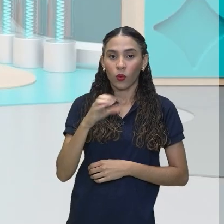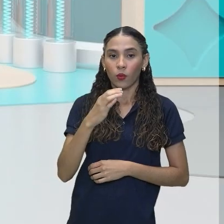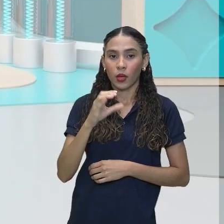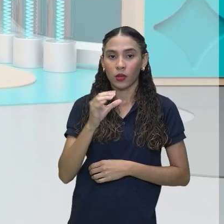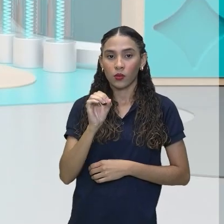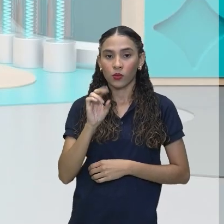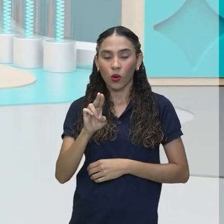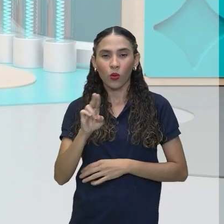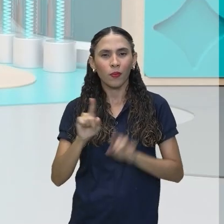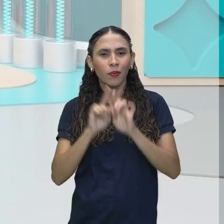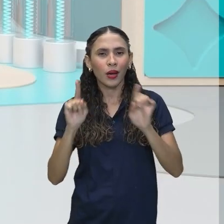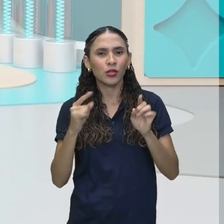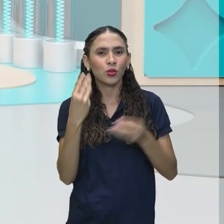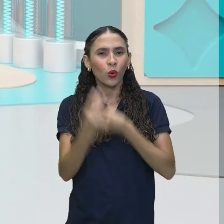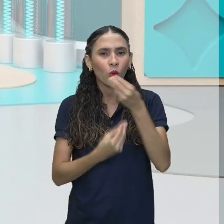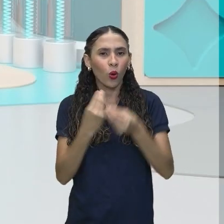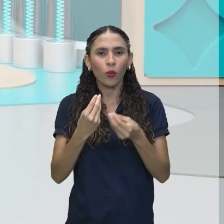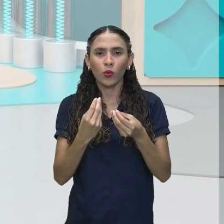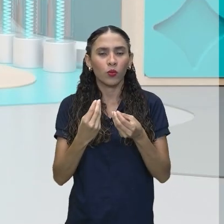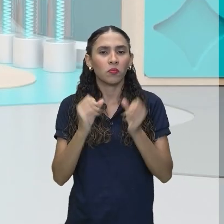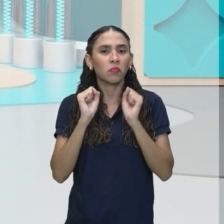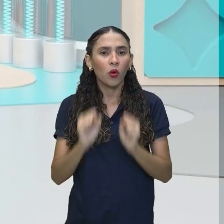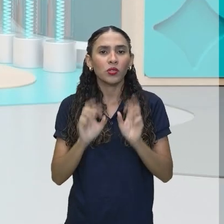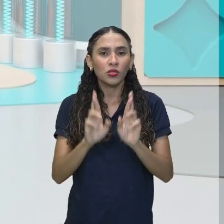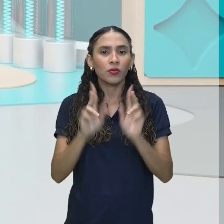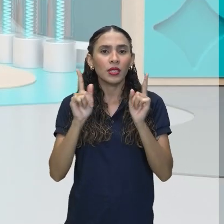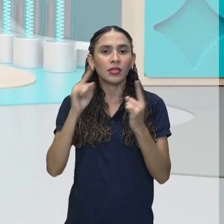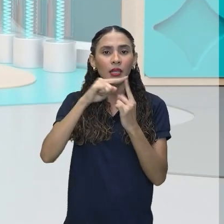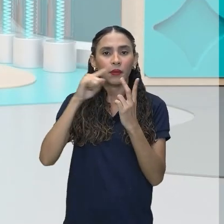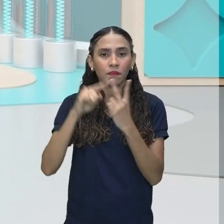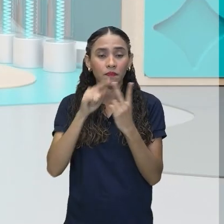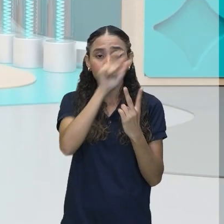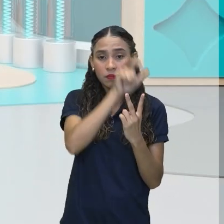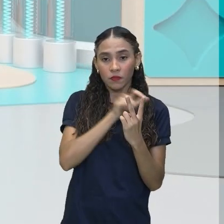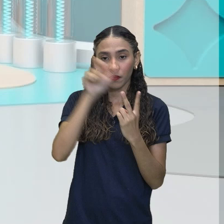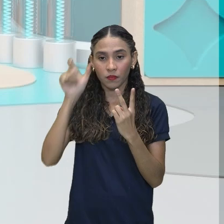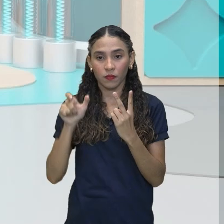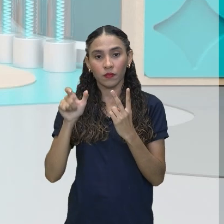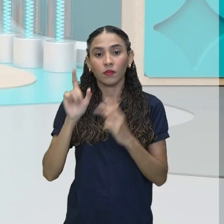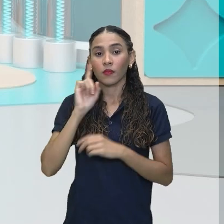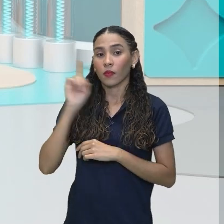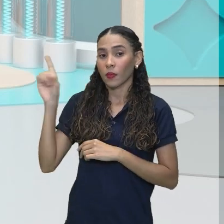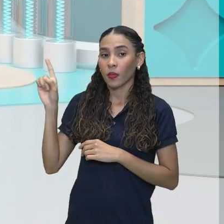é que eu faço para diferenciar um do outro? Bom, de maneira